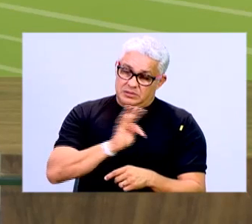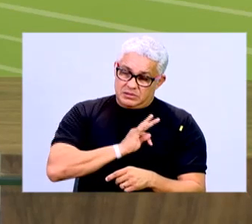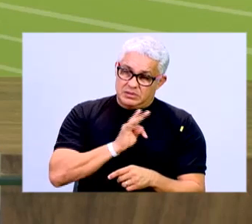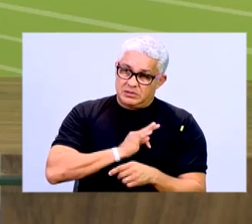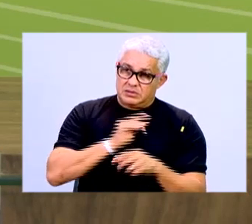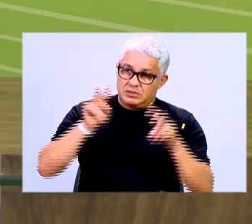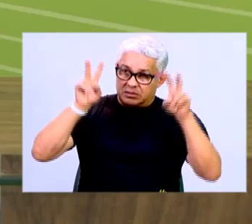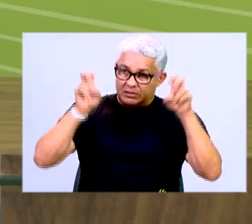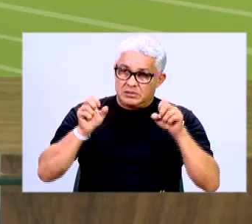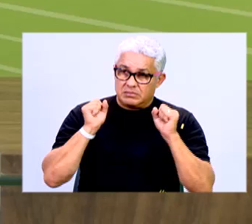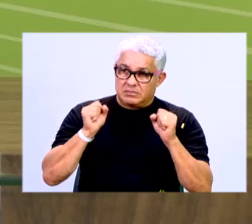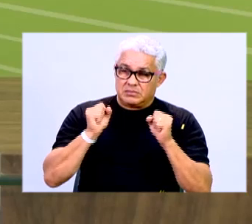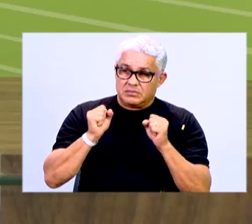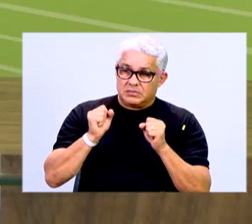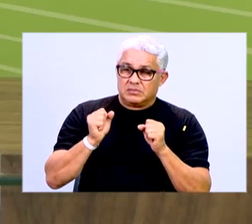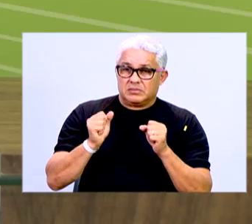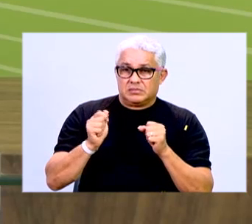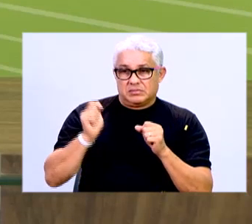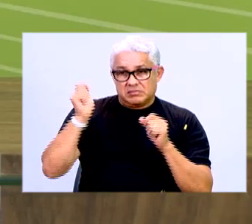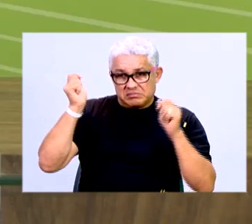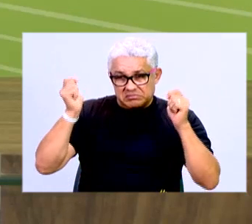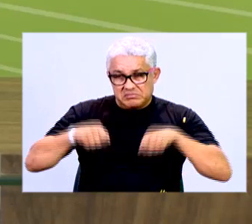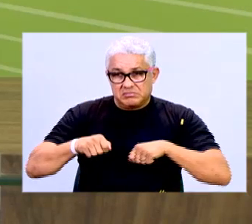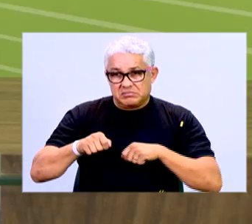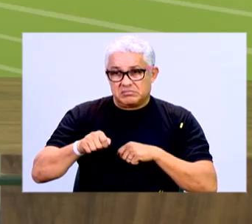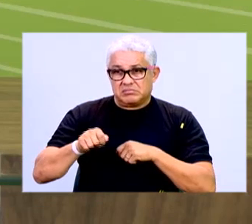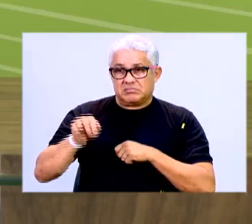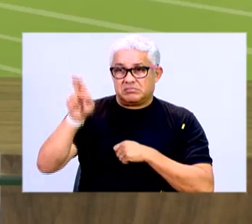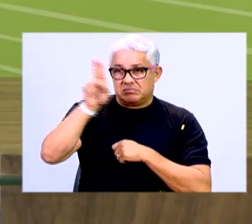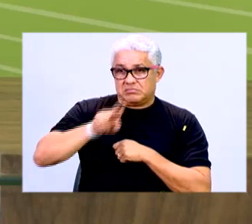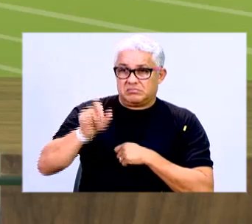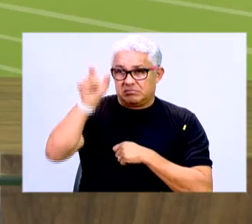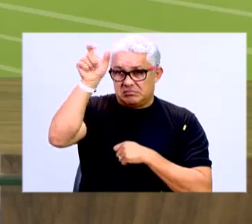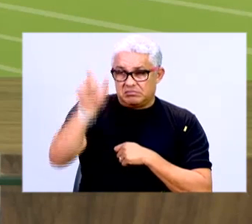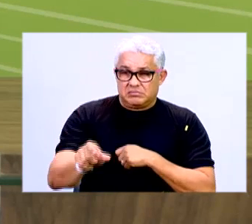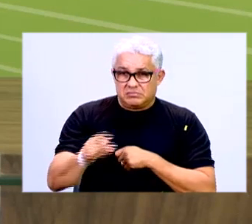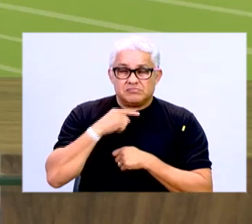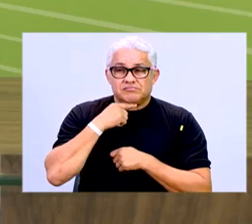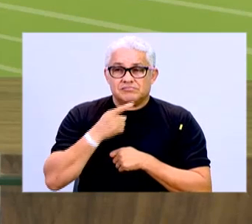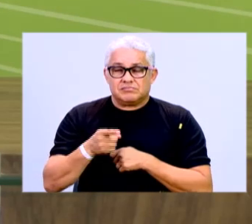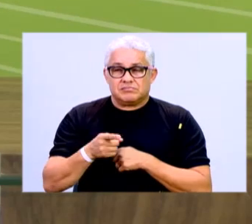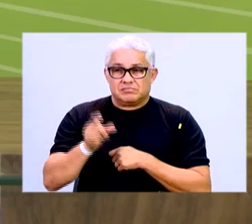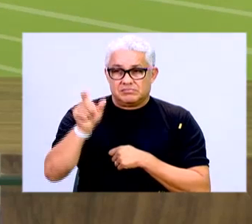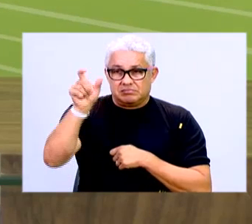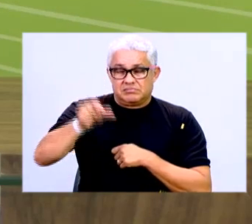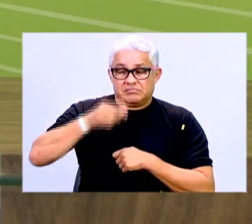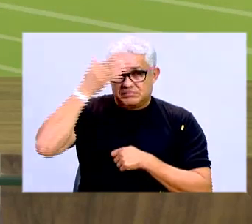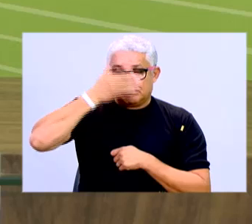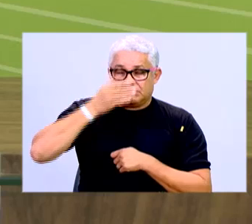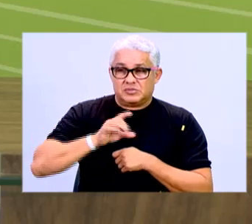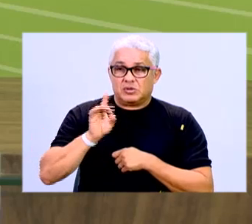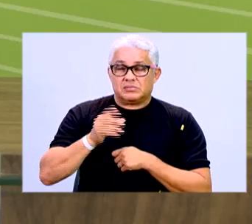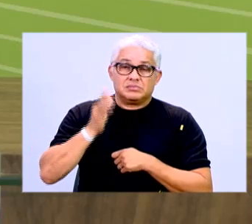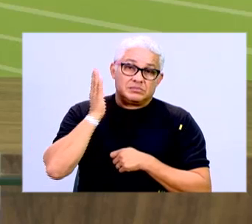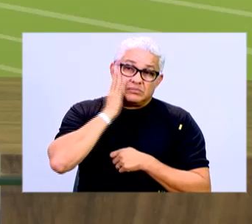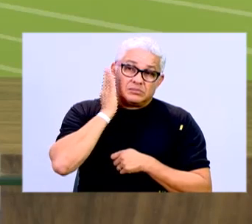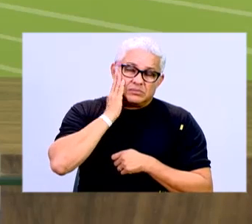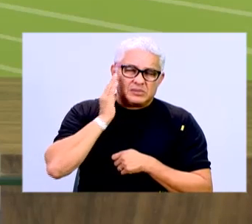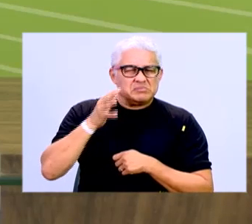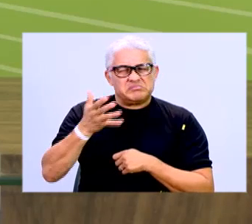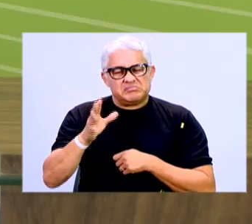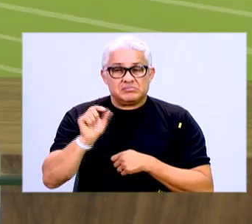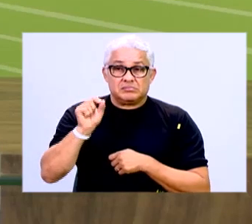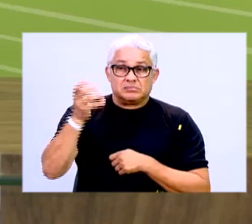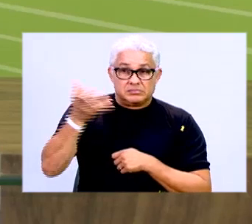pode também prever várias possibilidades que o usuário não tem condições de prever. Ele apenas sabe mais ou menos o que